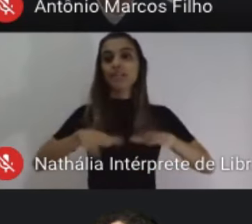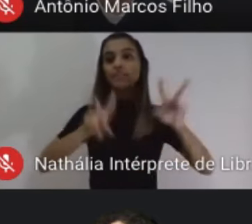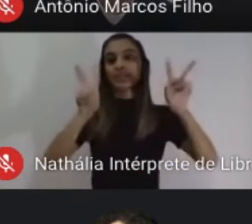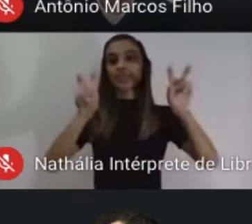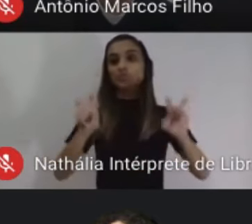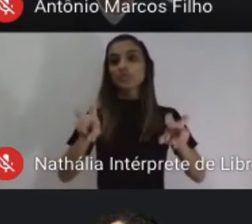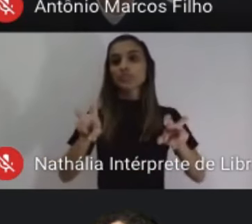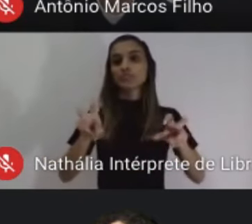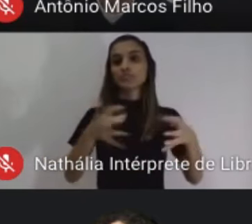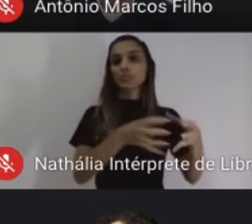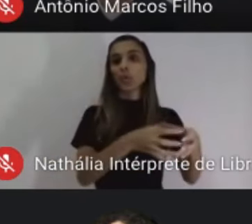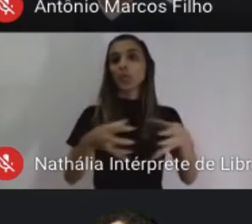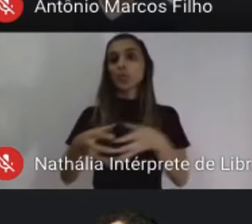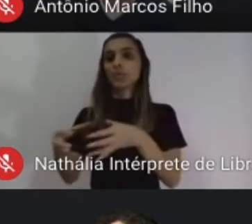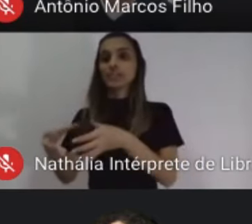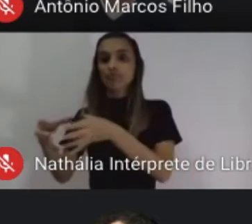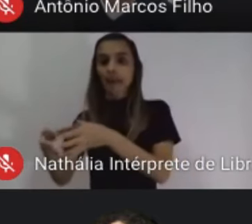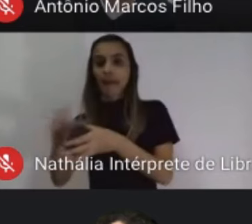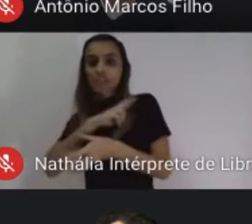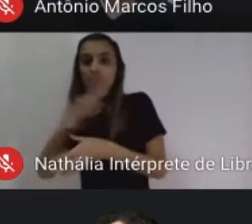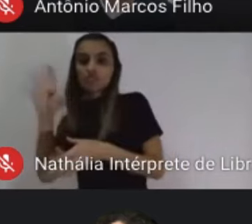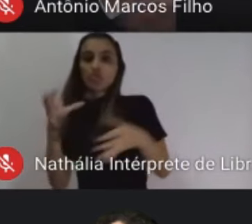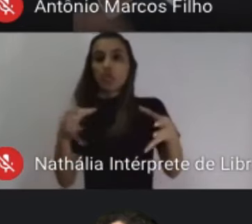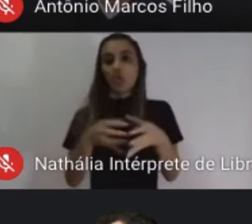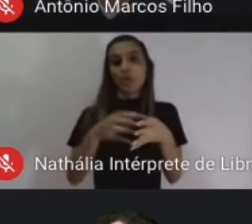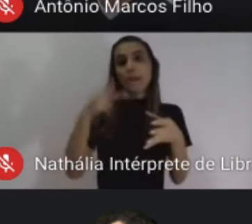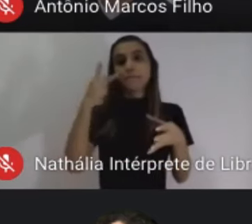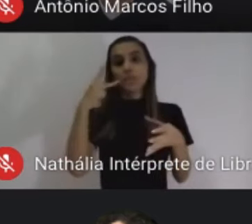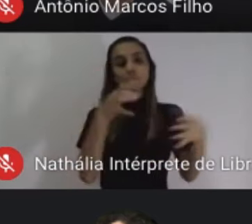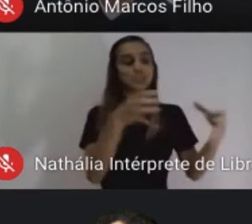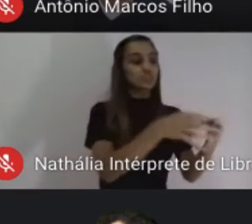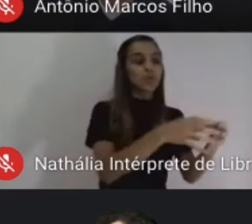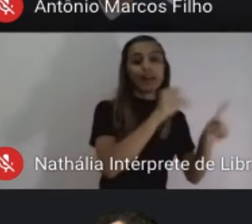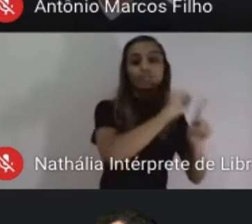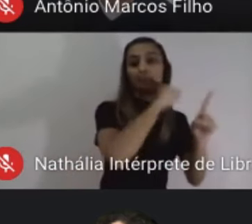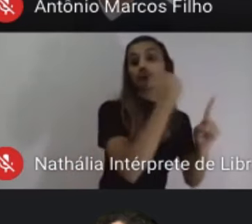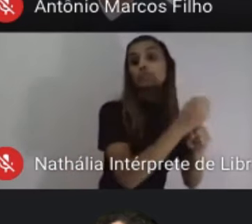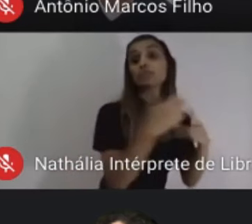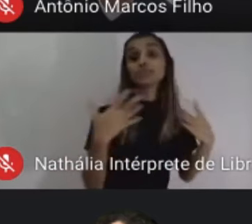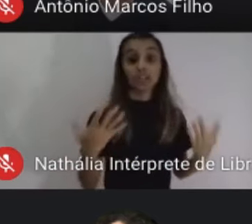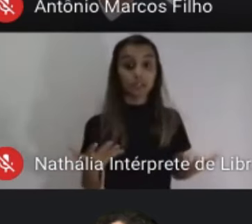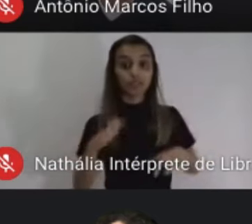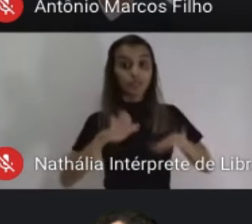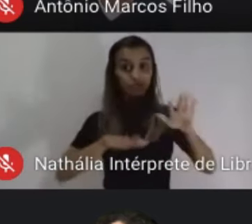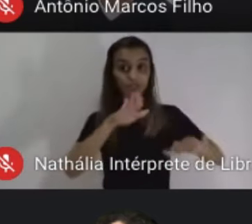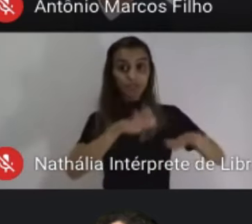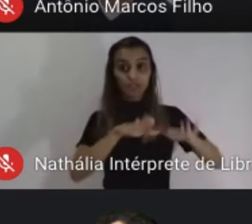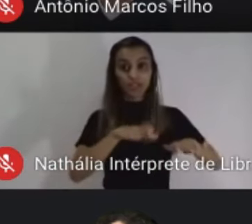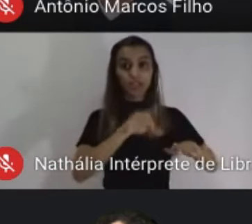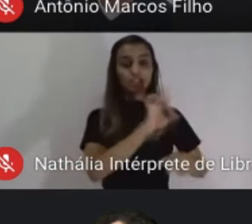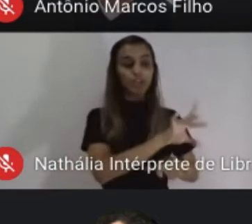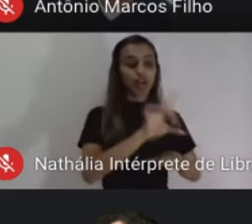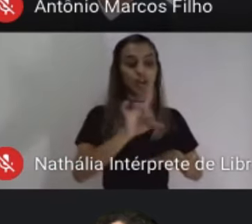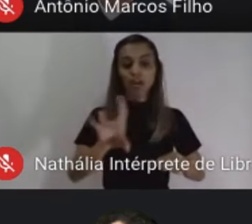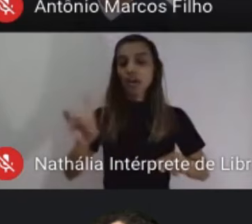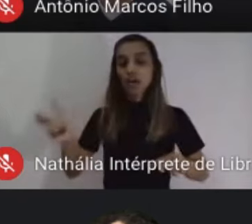jurídico complexo. Então, ou seja, não é apenas a política. Você tem vários bens jurídicos que são atacados com terrorismo. E daí se